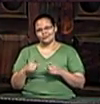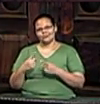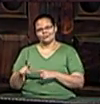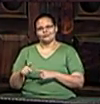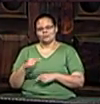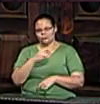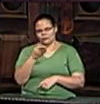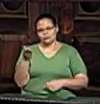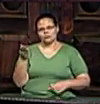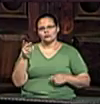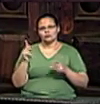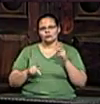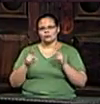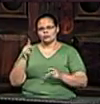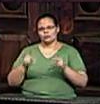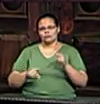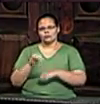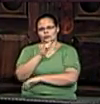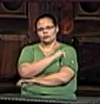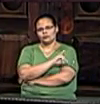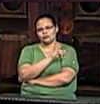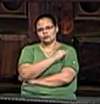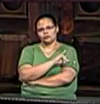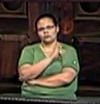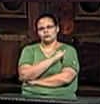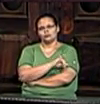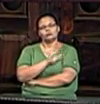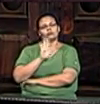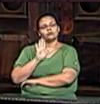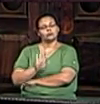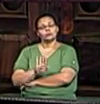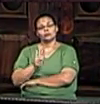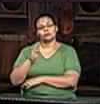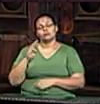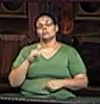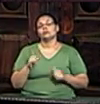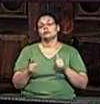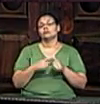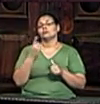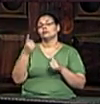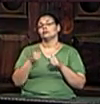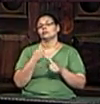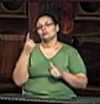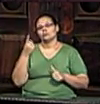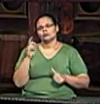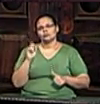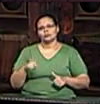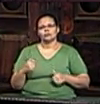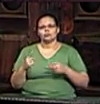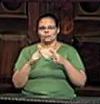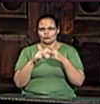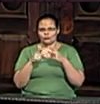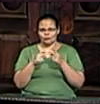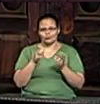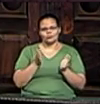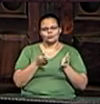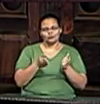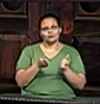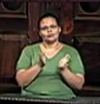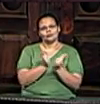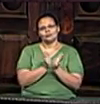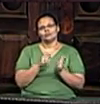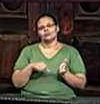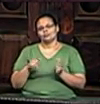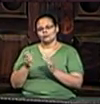povo fluminense. Mas ele é voltado primeiro para dois setores.